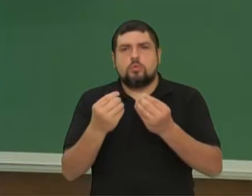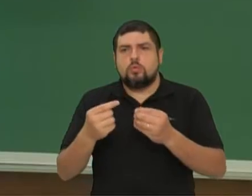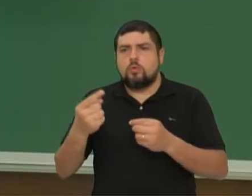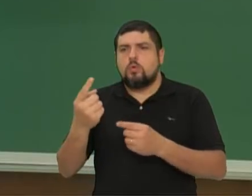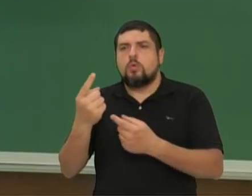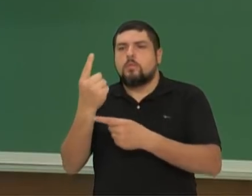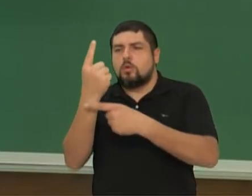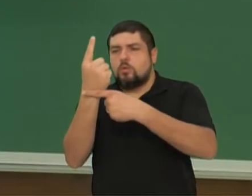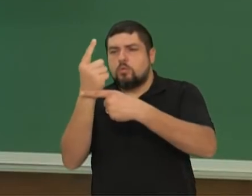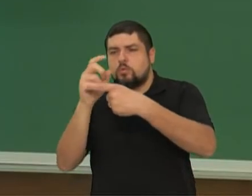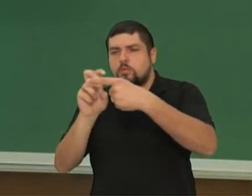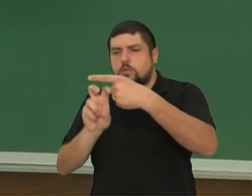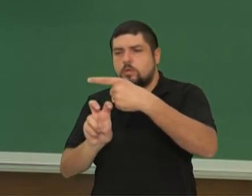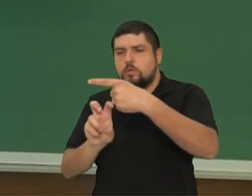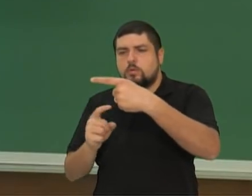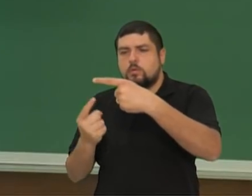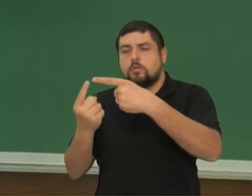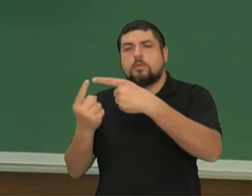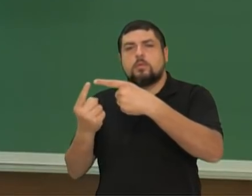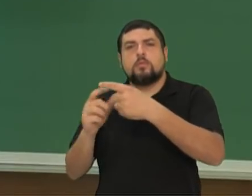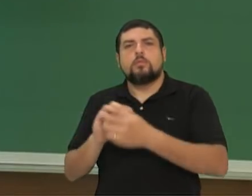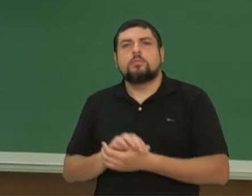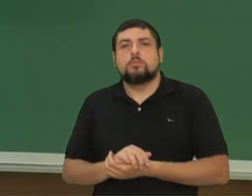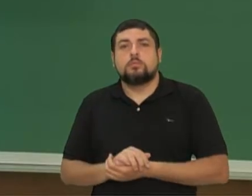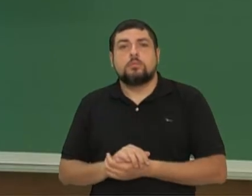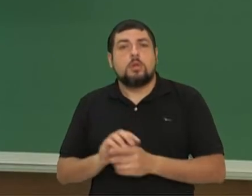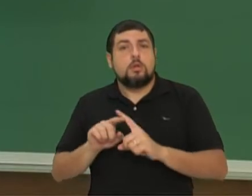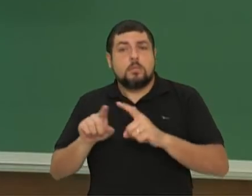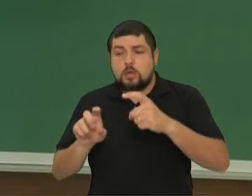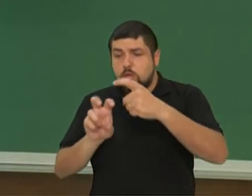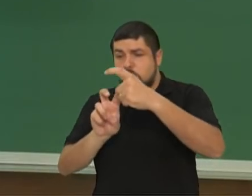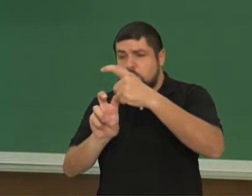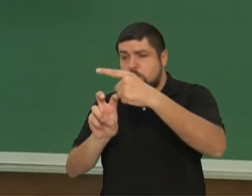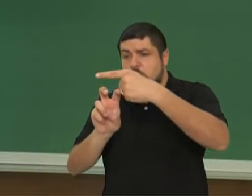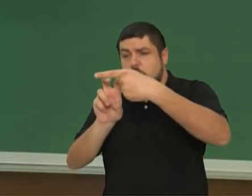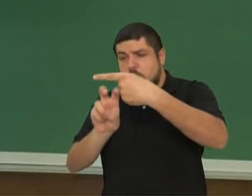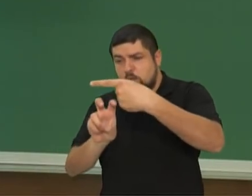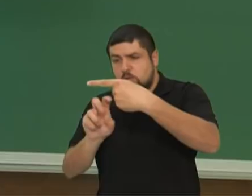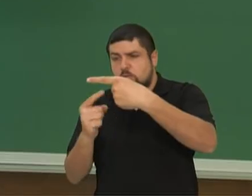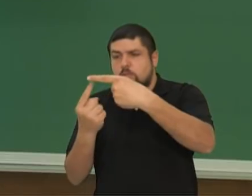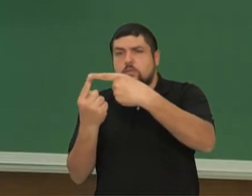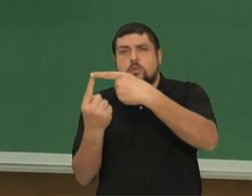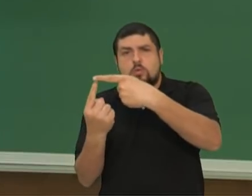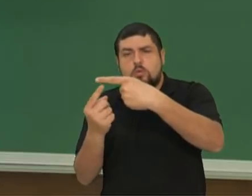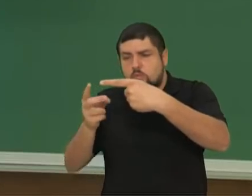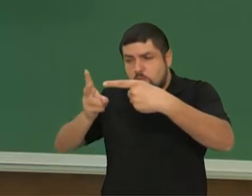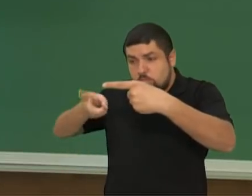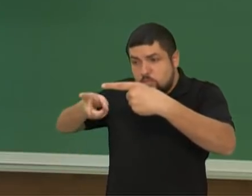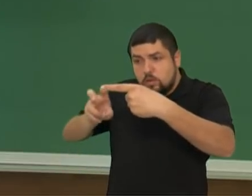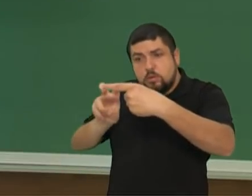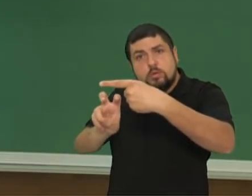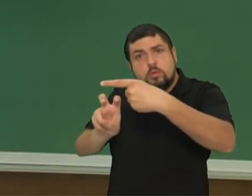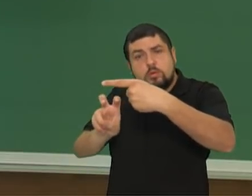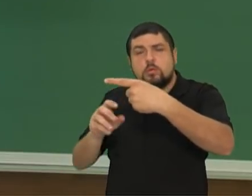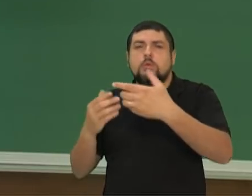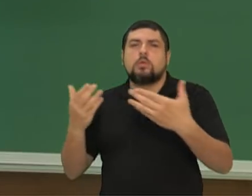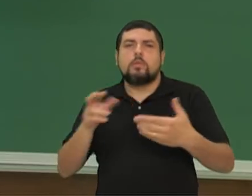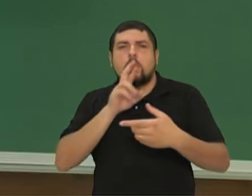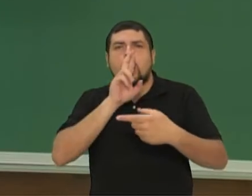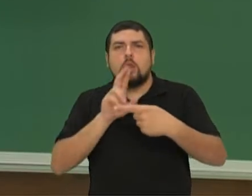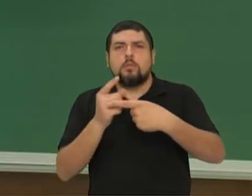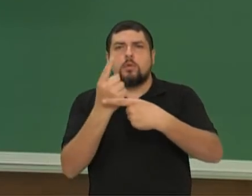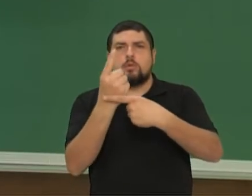sobre 5 elevado a 1. Mas como 5 elevado a 1 é o próprio 5, aqui fica 1/5 como